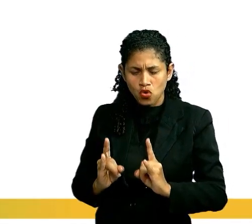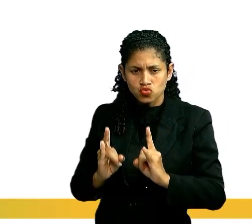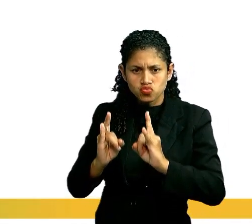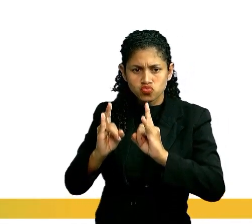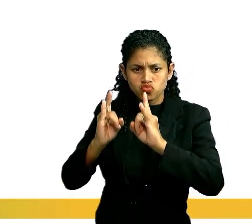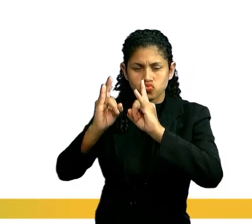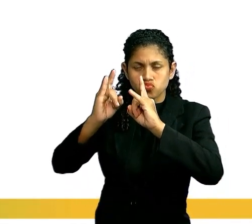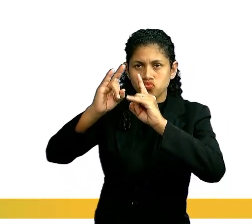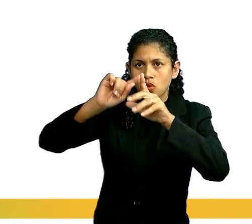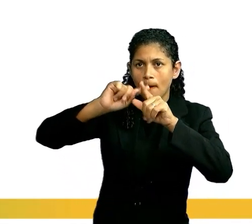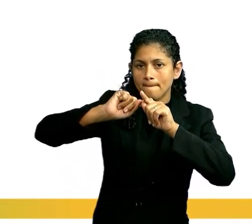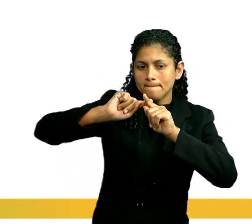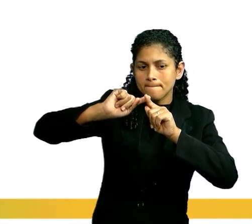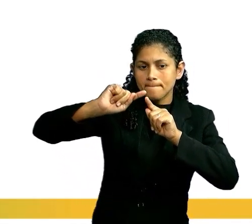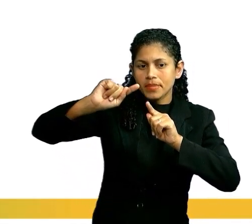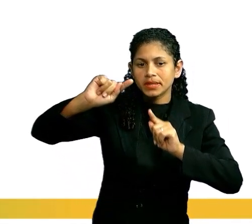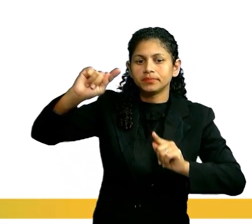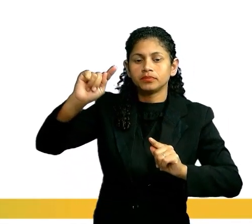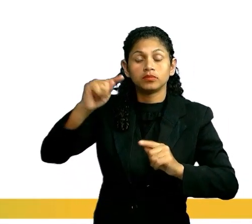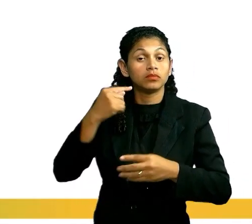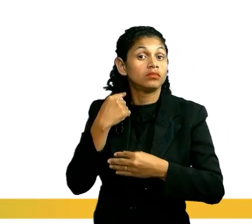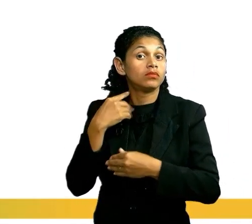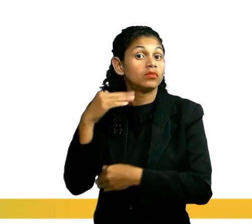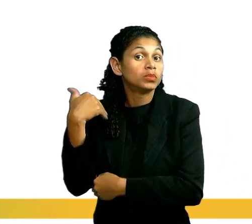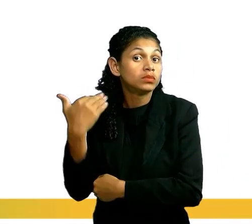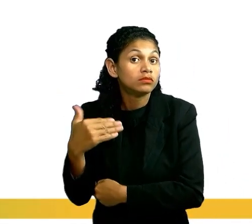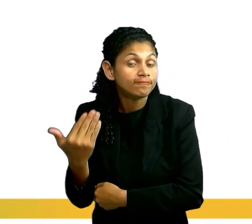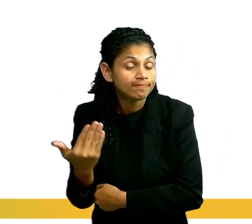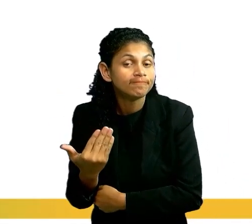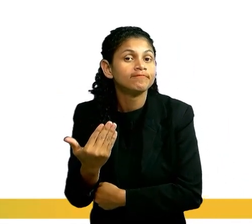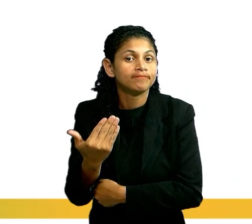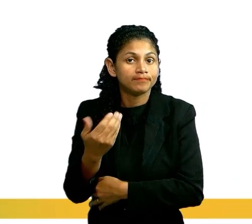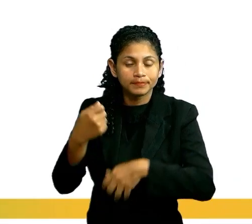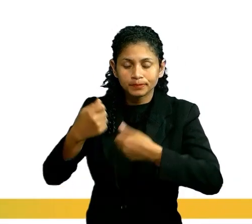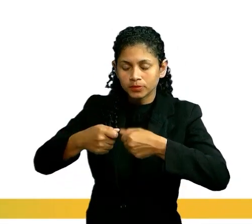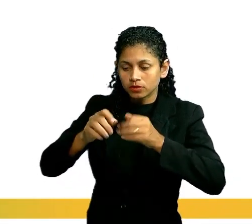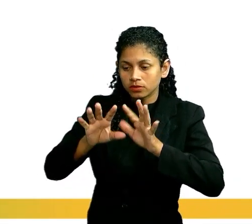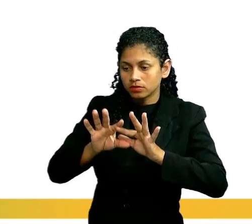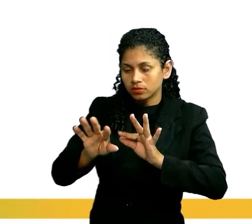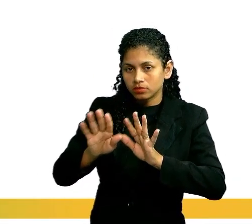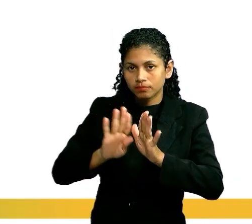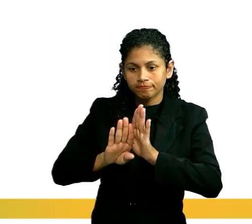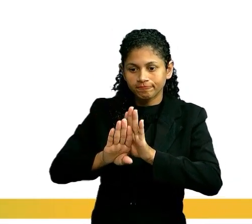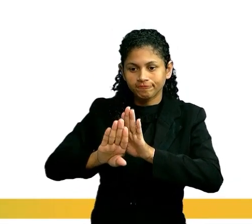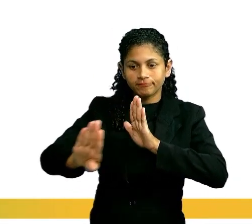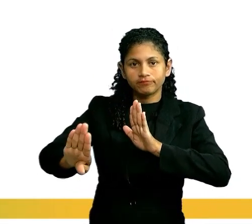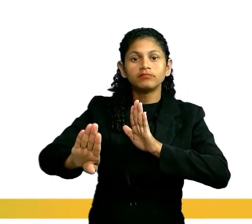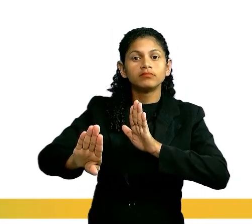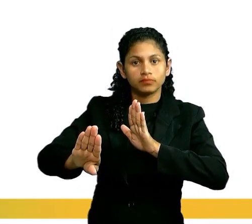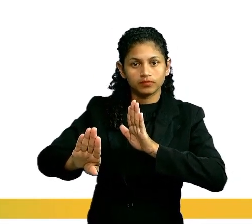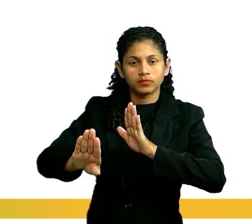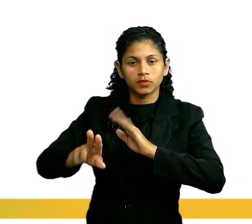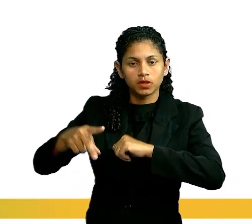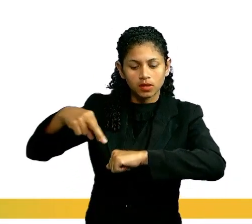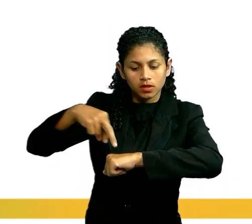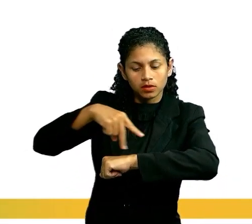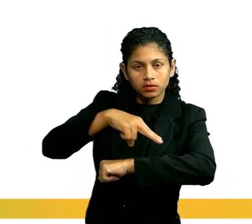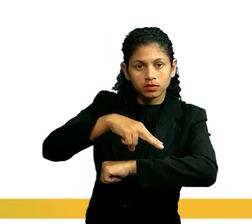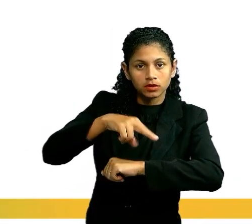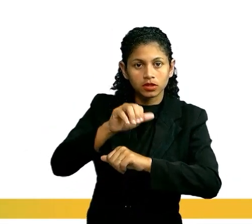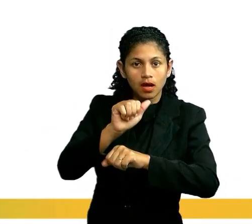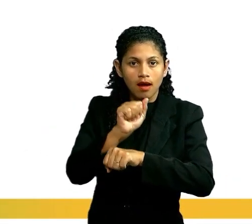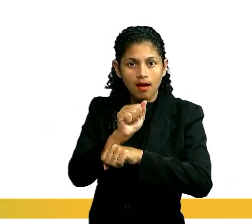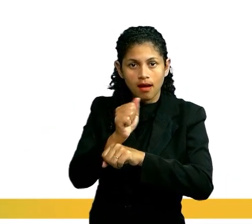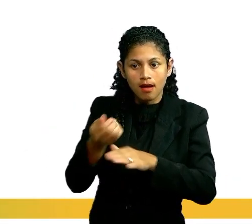de 60 graus. Quantos metros ela deverá se afastar do ponto A, andando em linha reta no sentido de A para B, para que